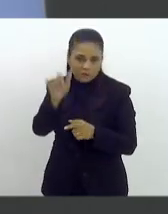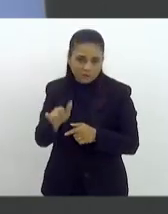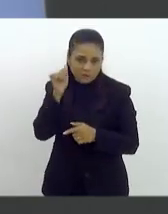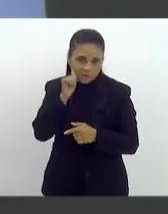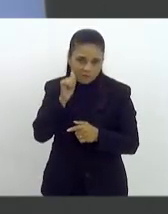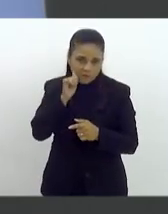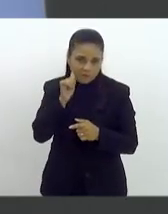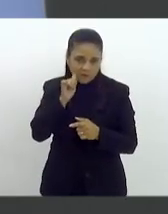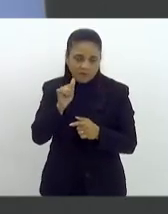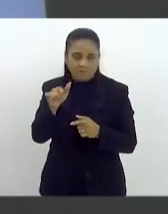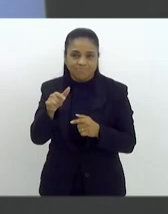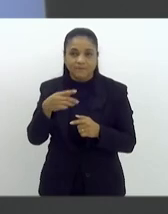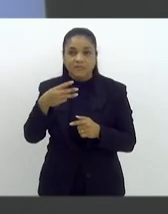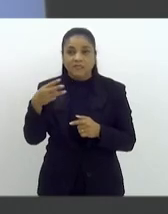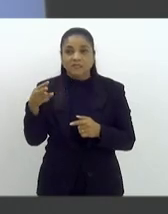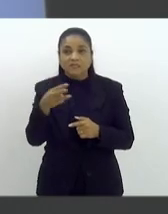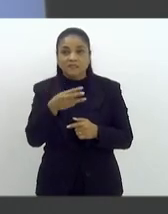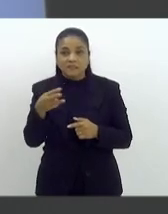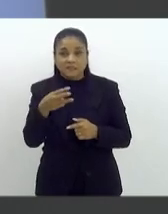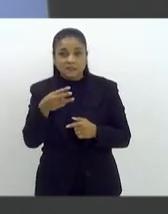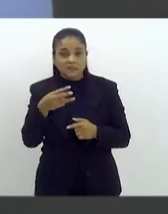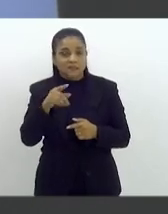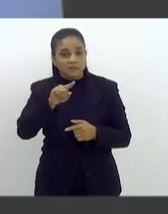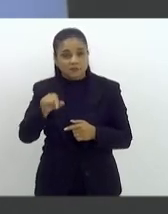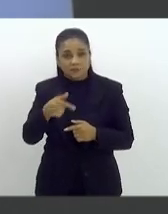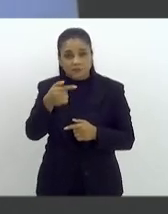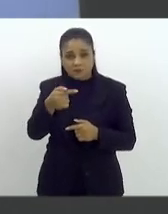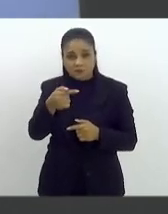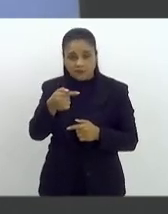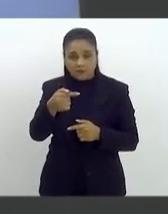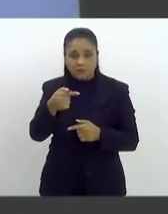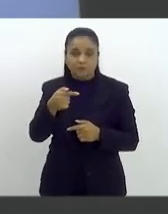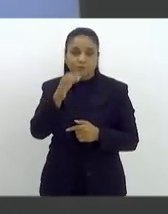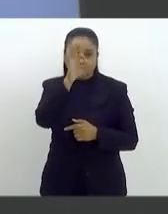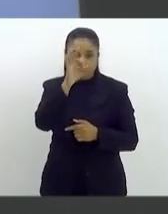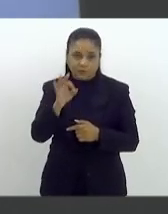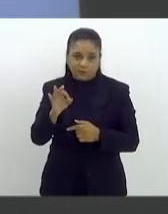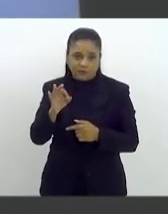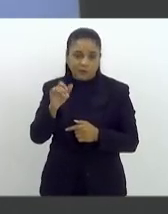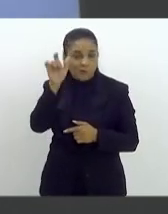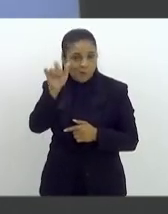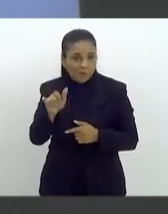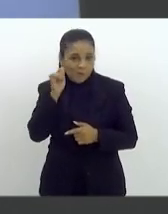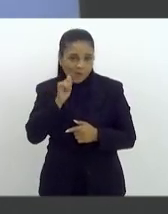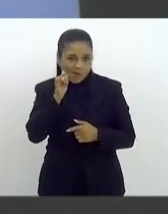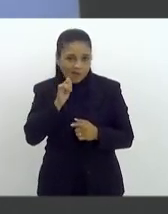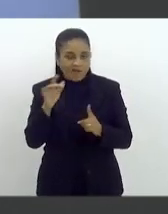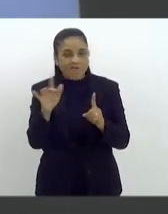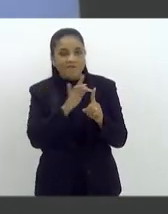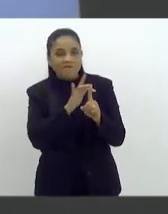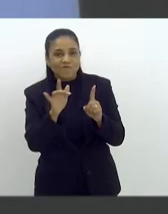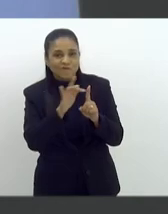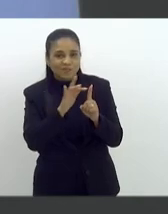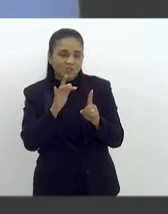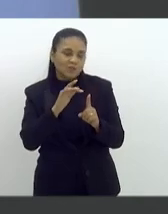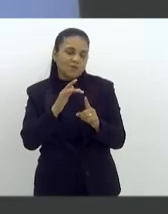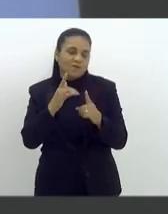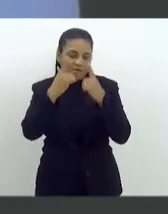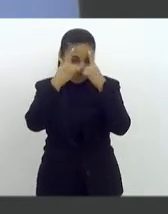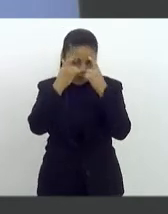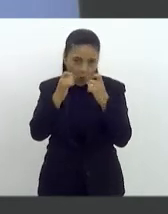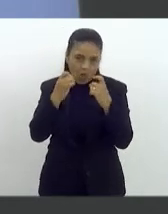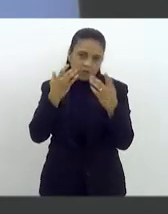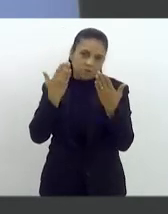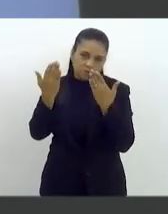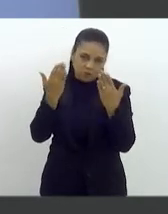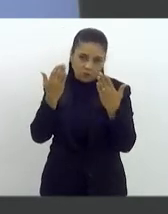psicológica 33,7% das Mulheres foram vítimas dessa forma de violência é importante também que a gente chama atenção